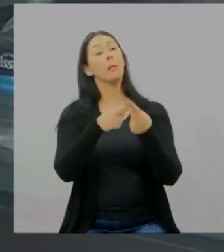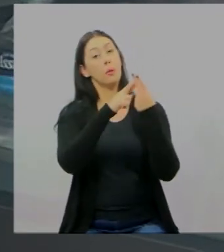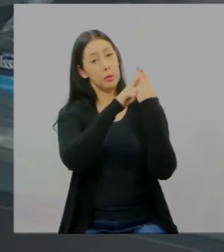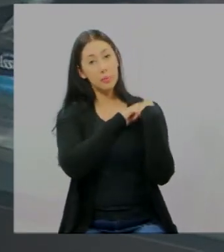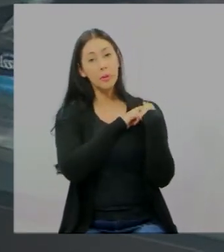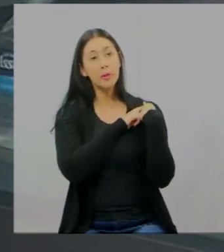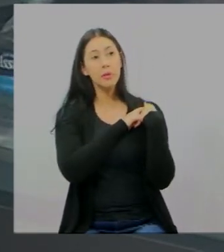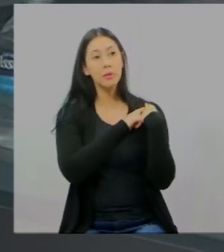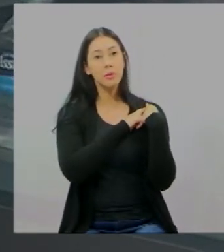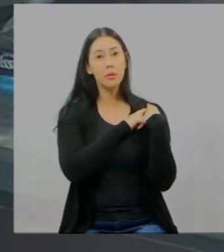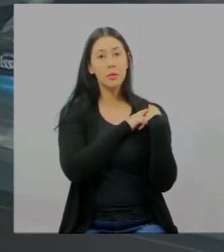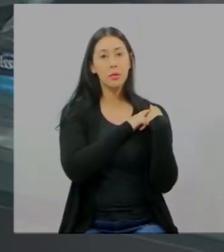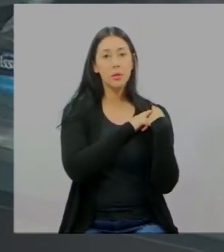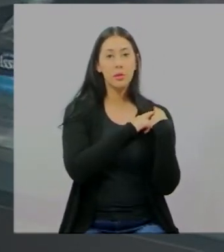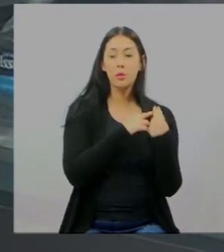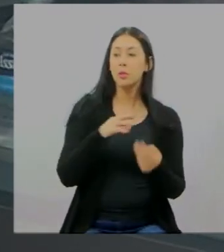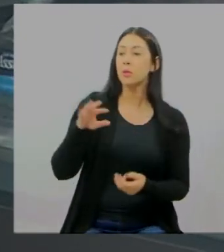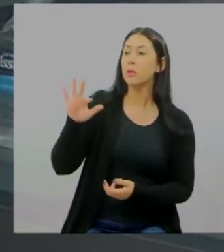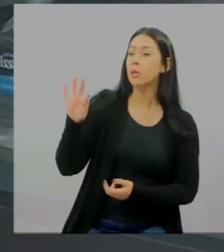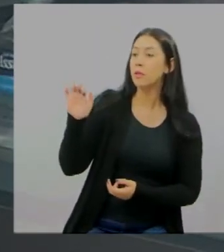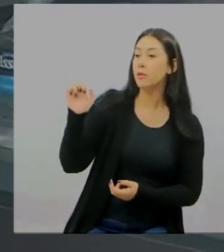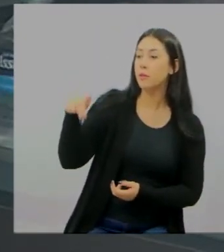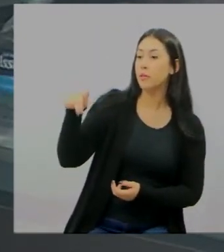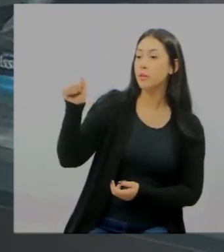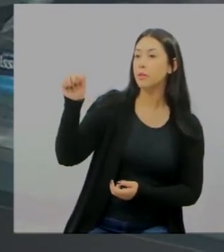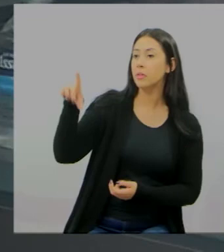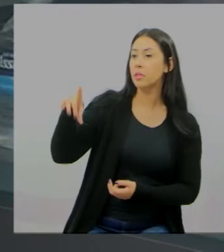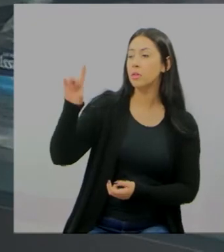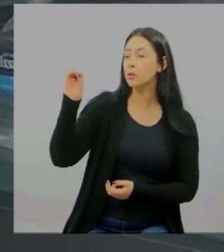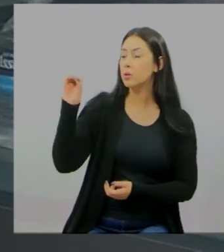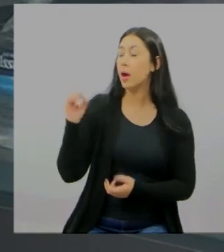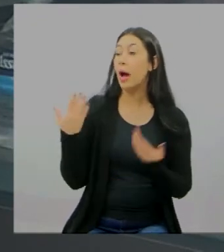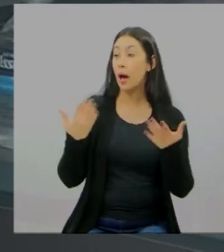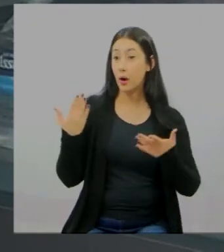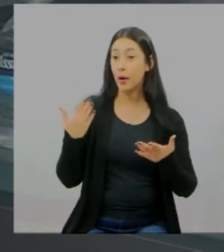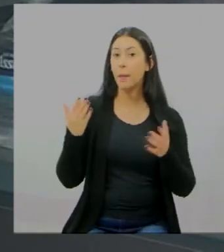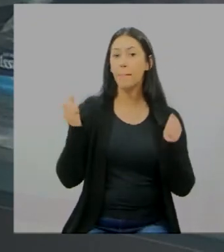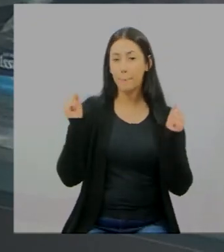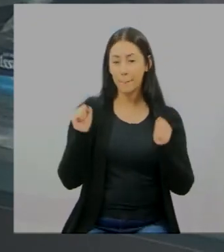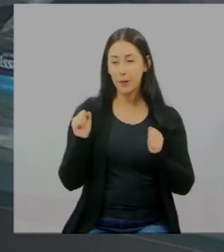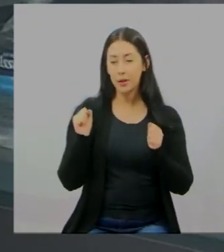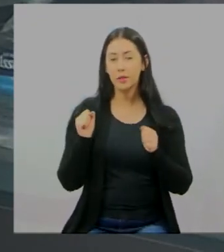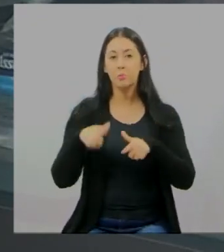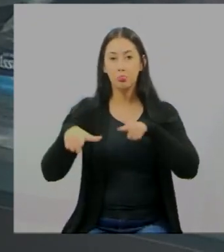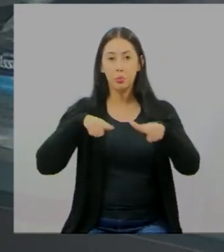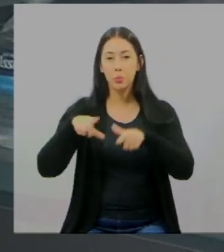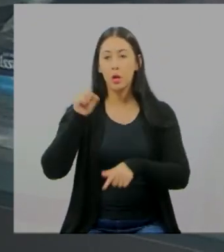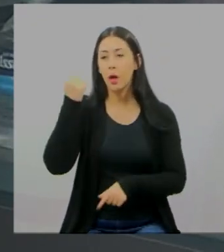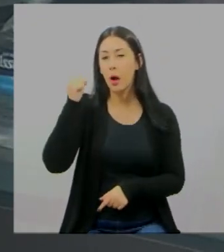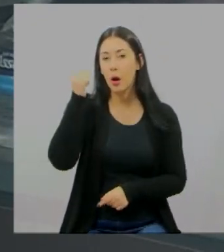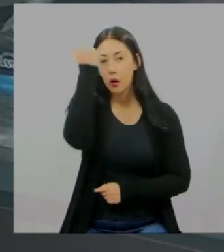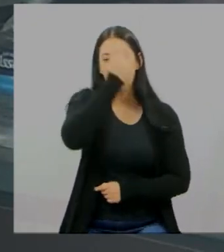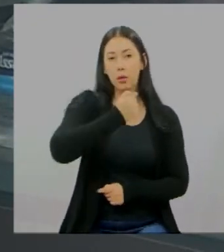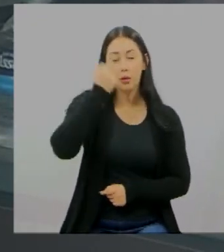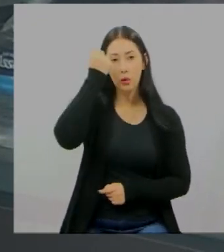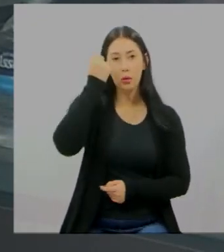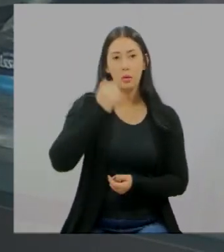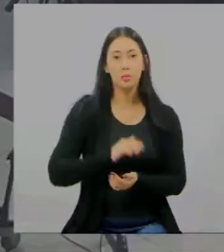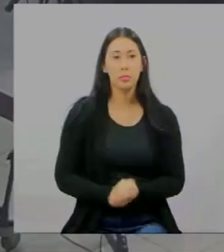Então, Fernando, graças a Deus, agora, a partir de segunda-feira passada, são 8 horas.